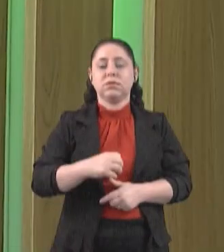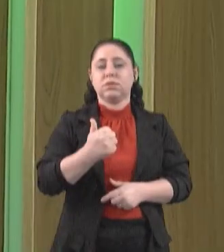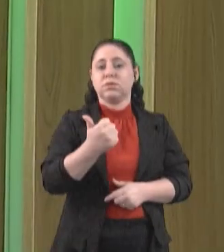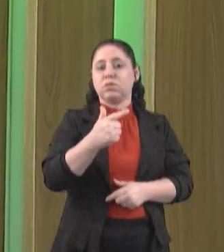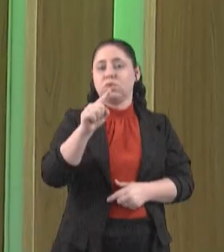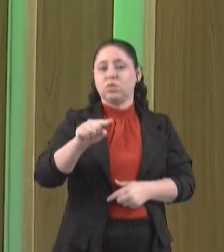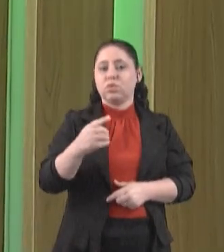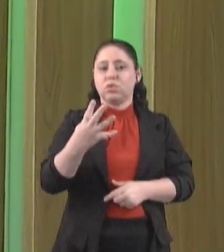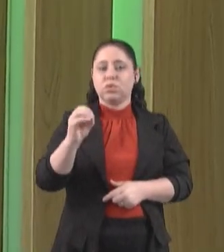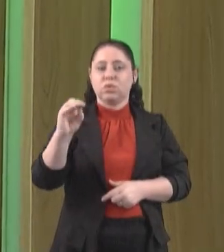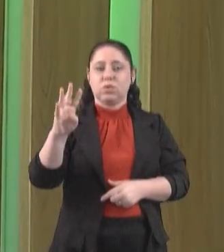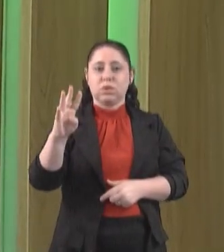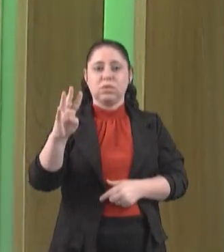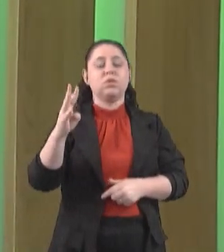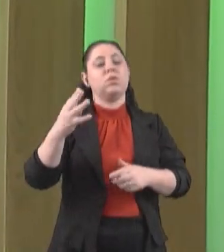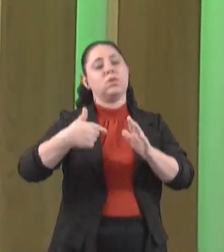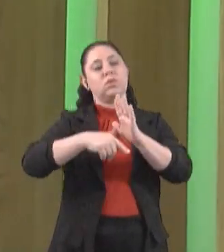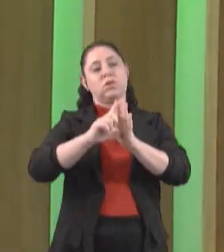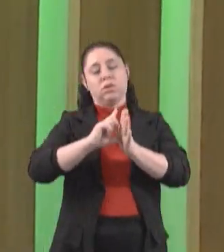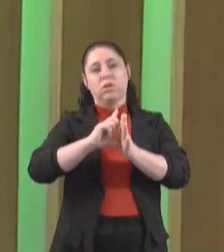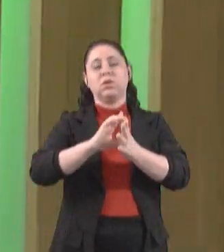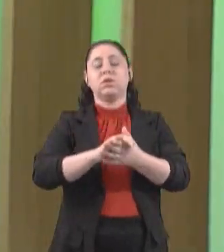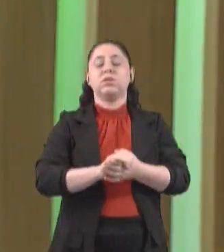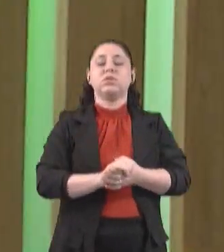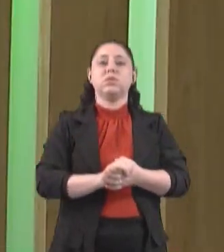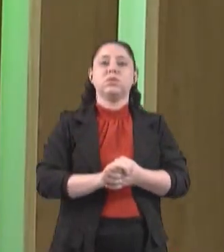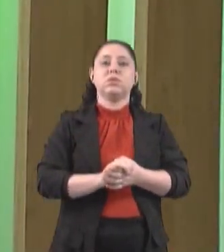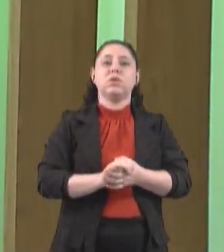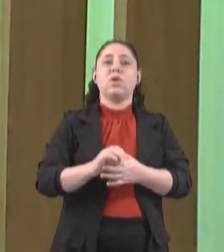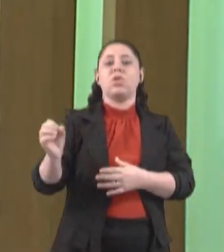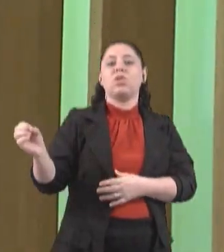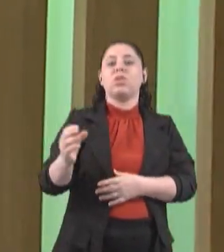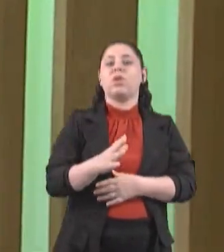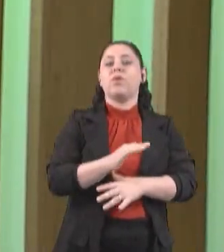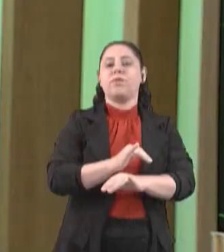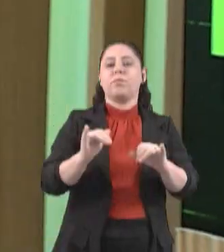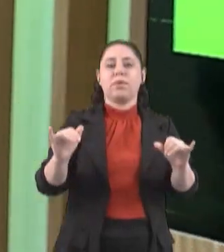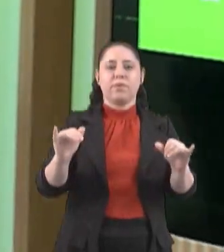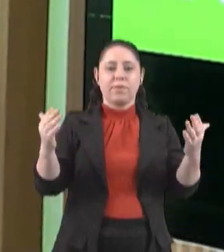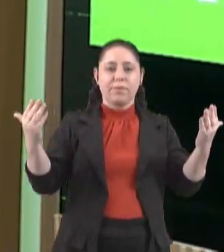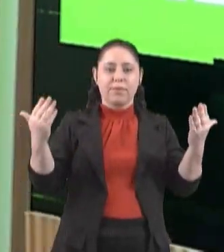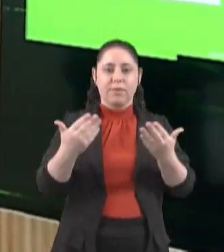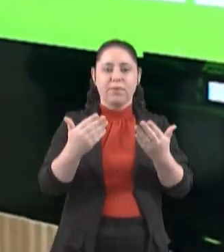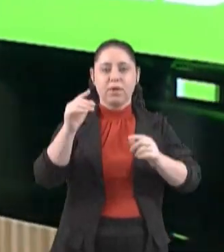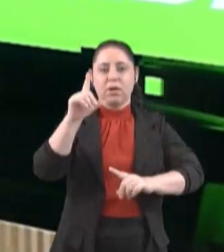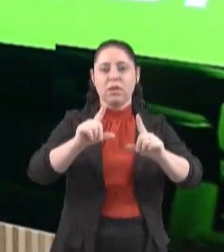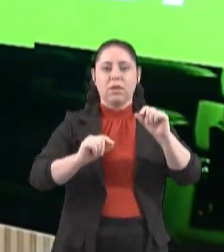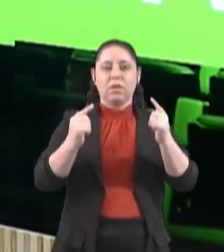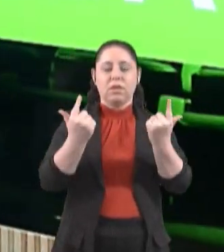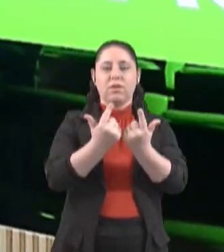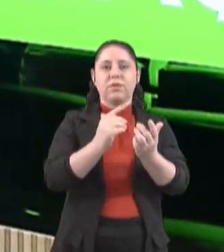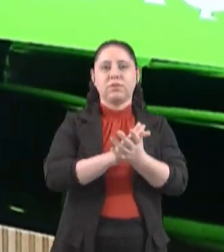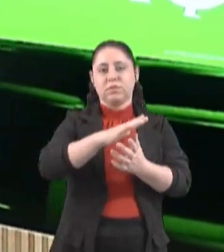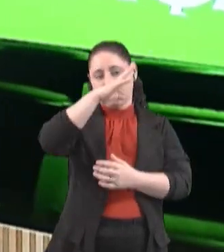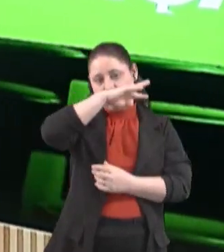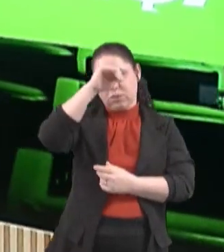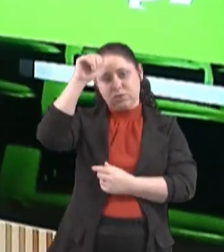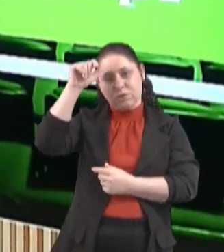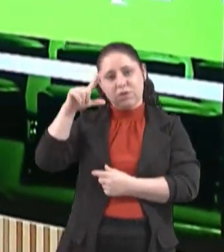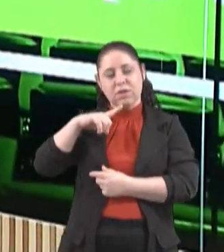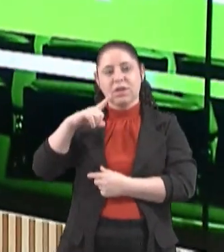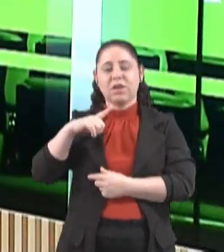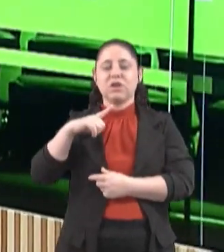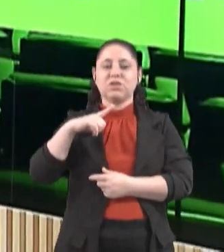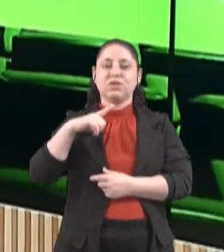12h04, e antes da gente encerrar a redação final, trazer uma novidade da programação aqui na grade da TV Alemes, Mato Grosso do